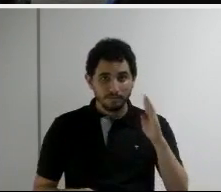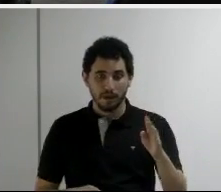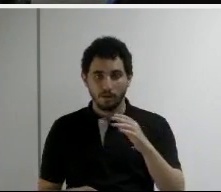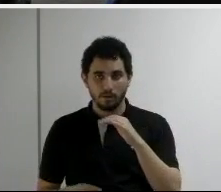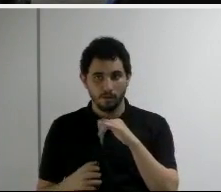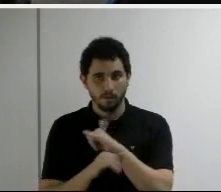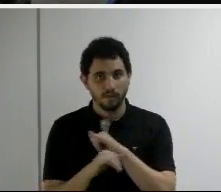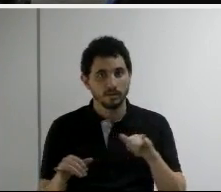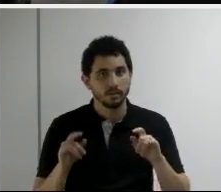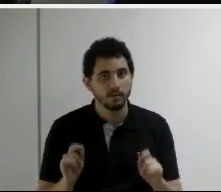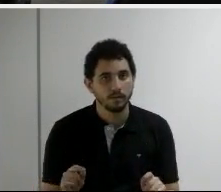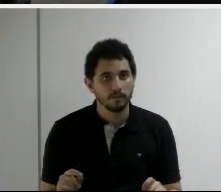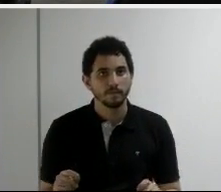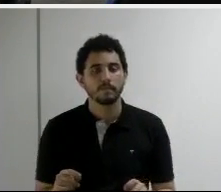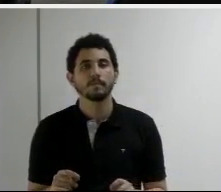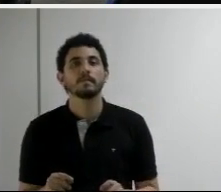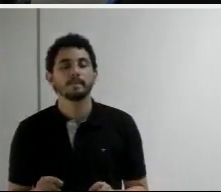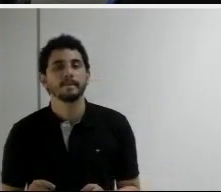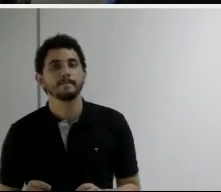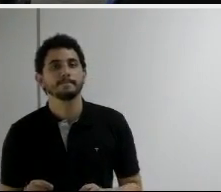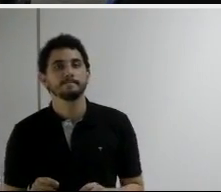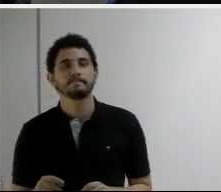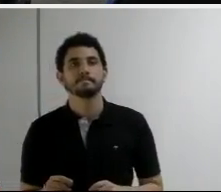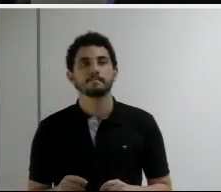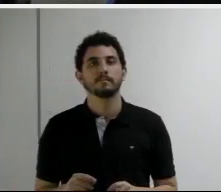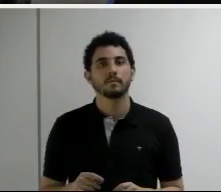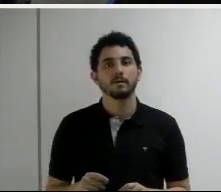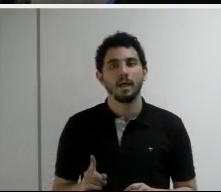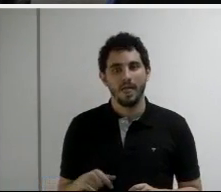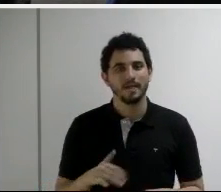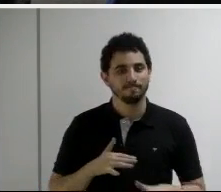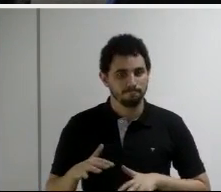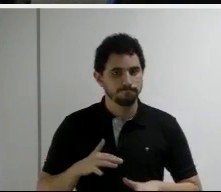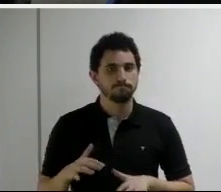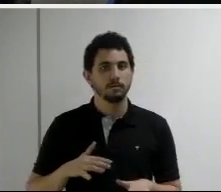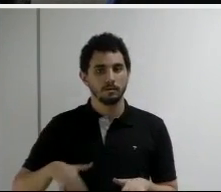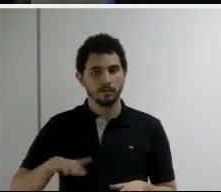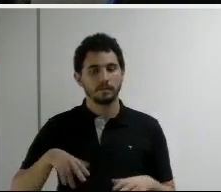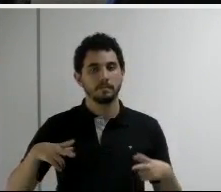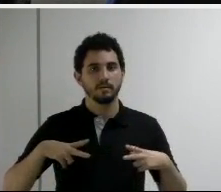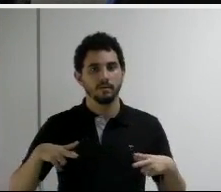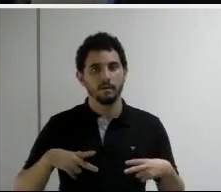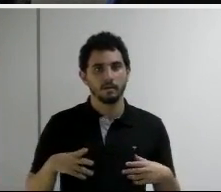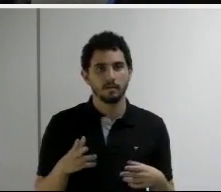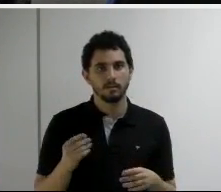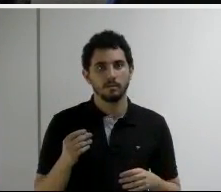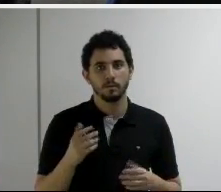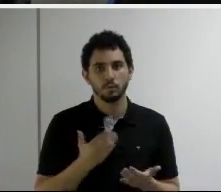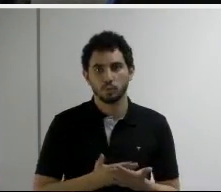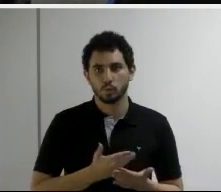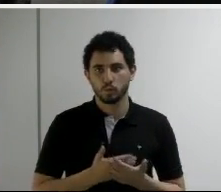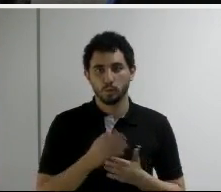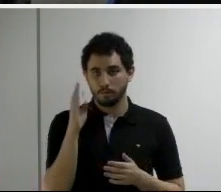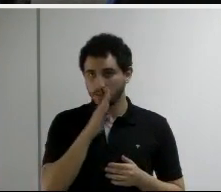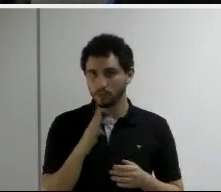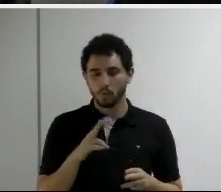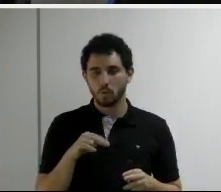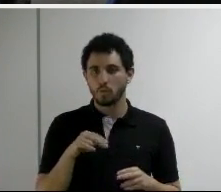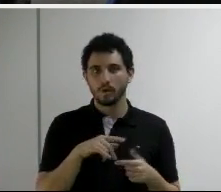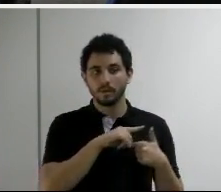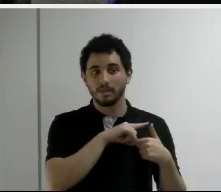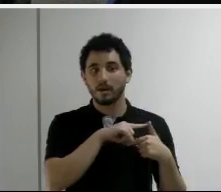com isso é essencialmente a seguinte: é um chacoalhão no setor privado, é um tremendo campo de estudo, o Brasil nunca teve essa